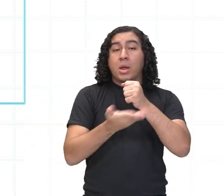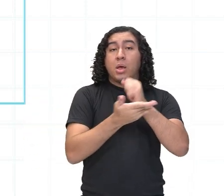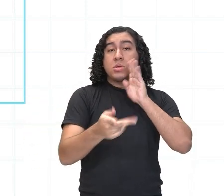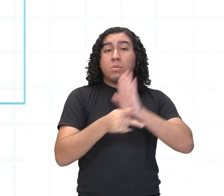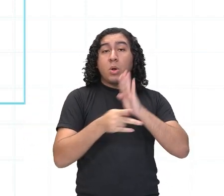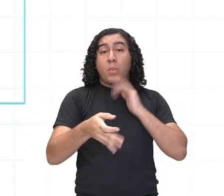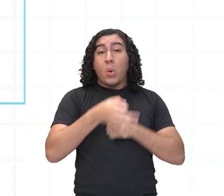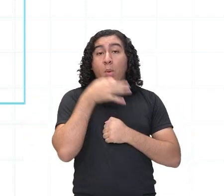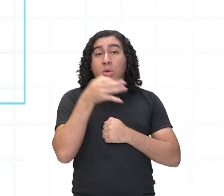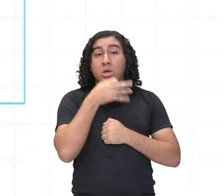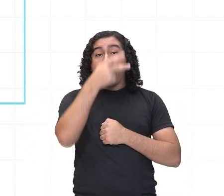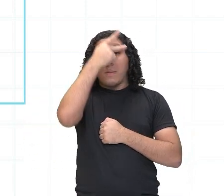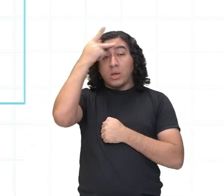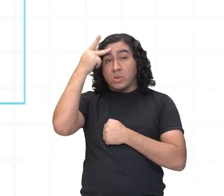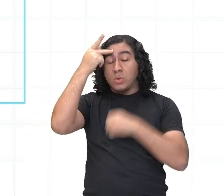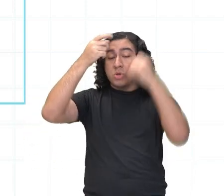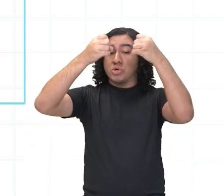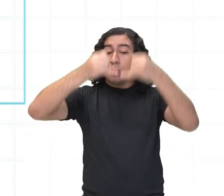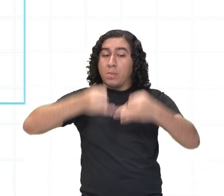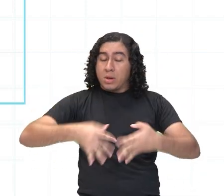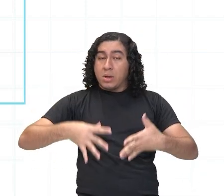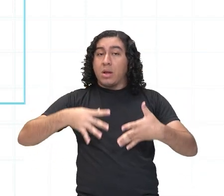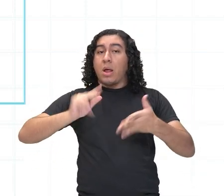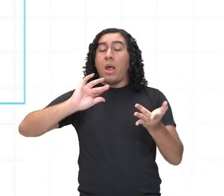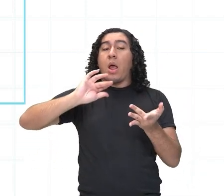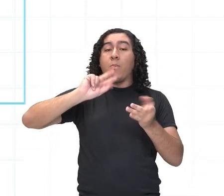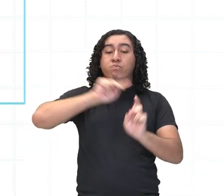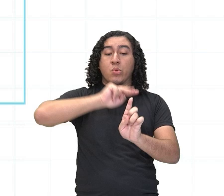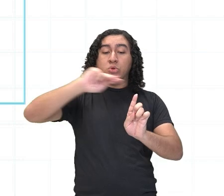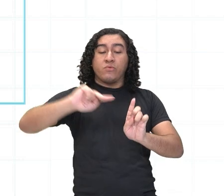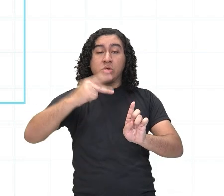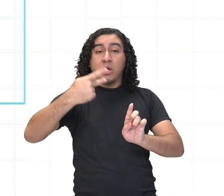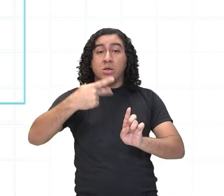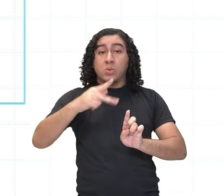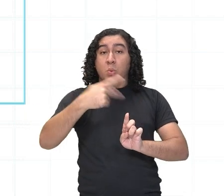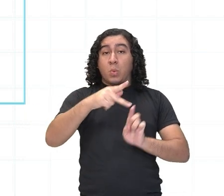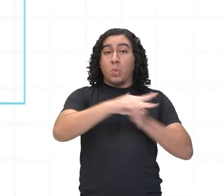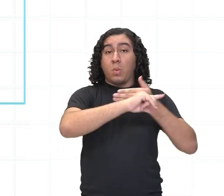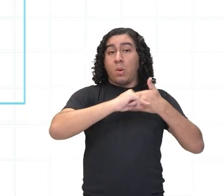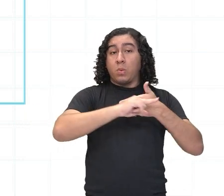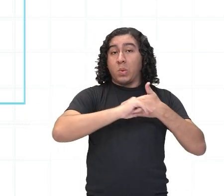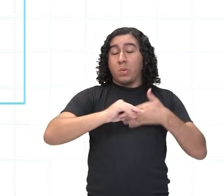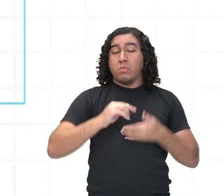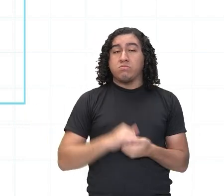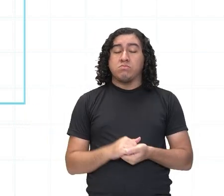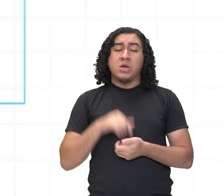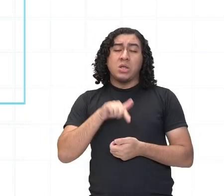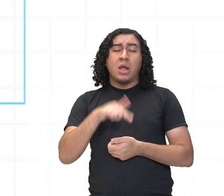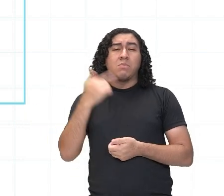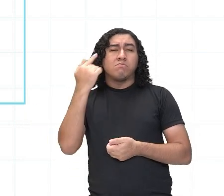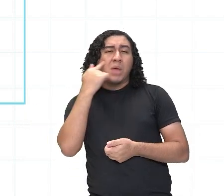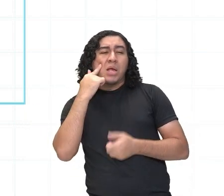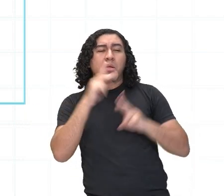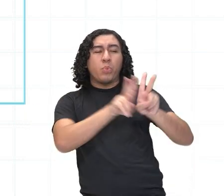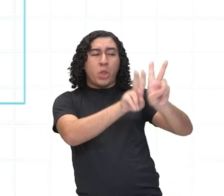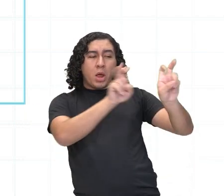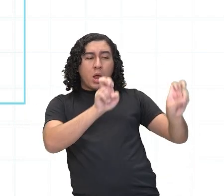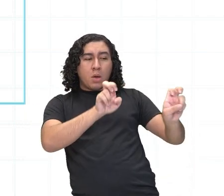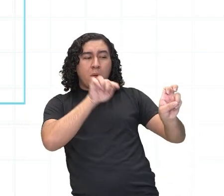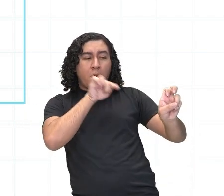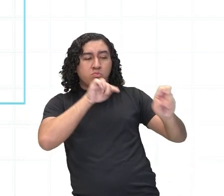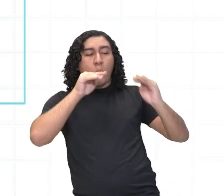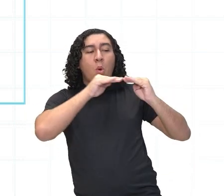posicionamento, defesa de um ponto de vista pelo articulista, né? Então ele vai dizer como ele pensa sobre aquele assunto, sobre